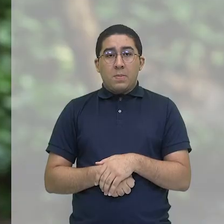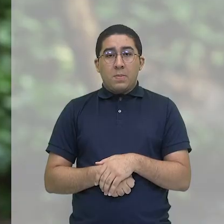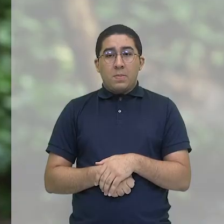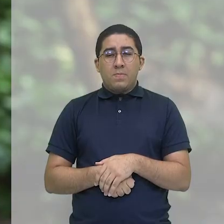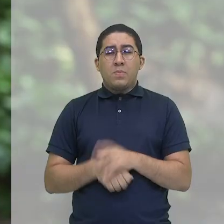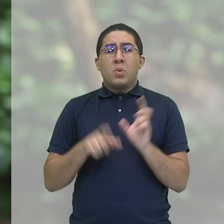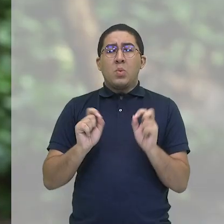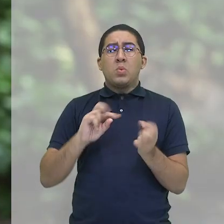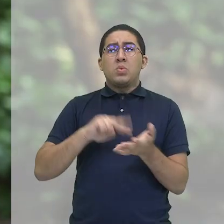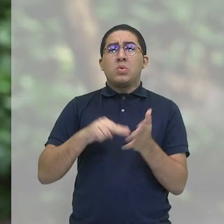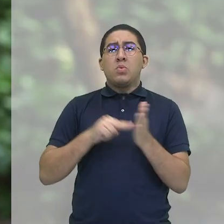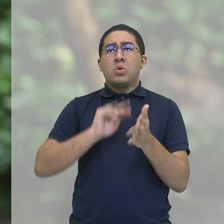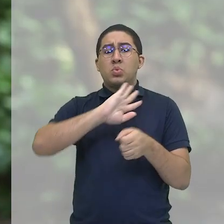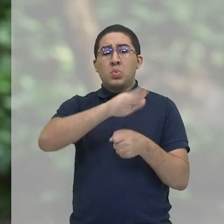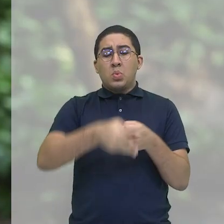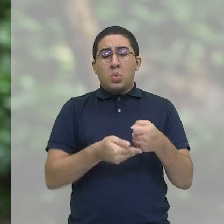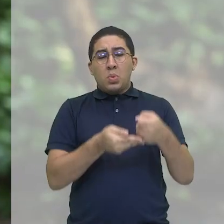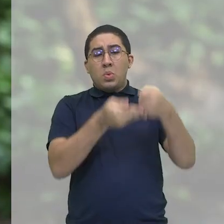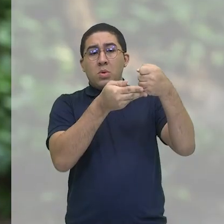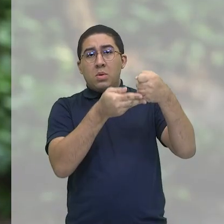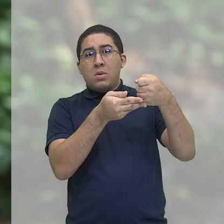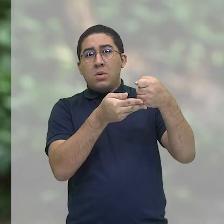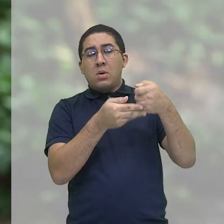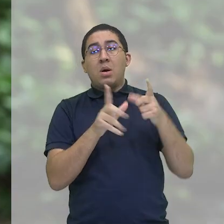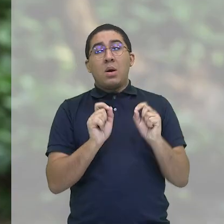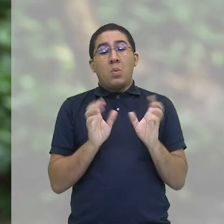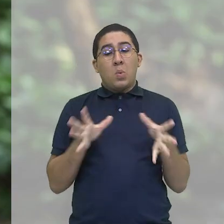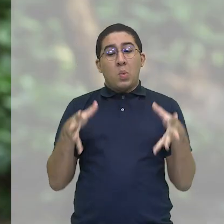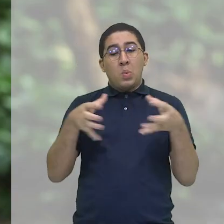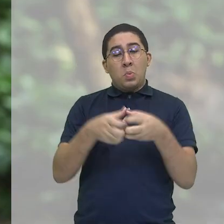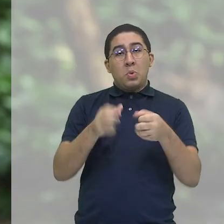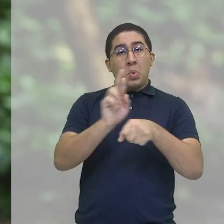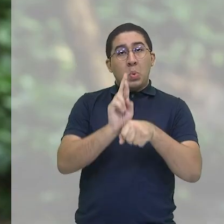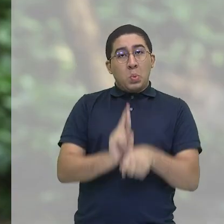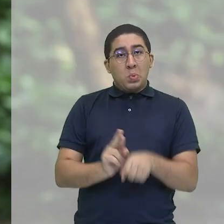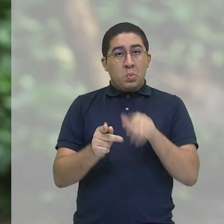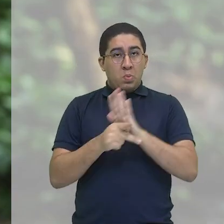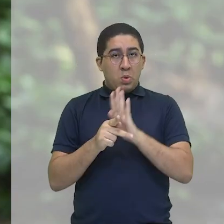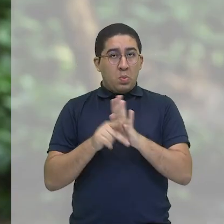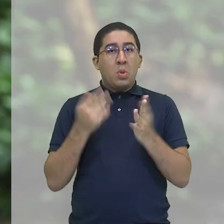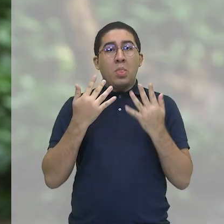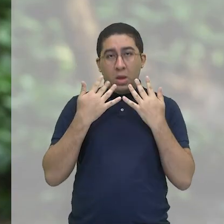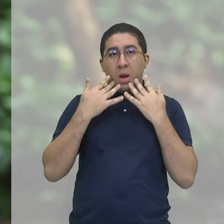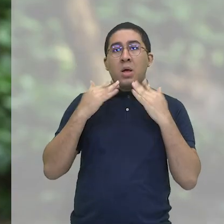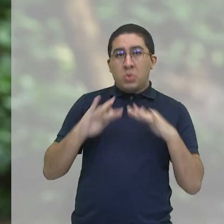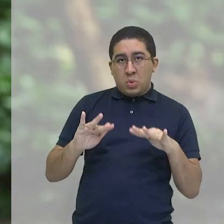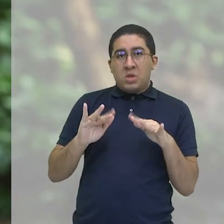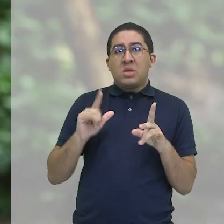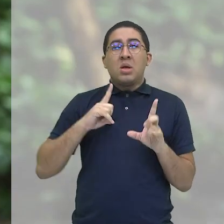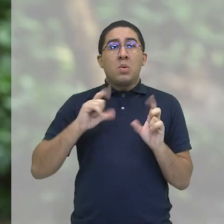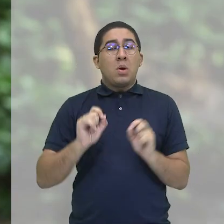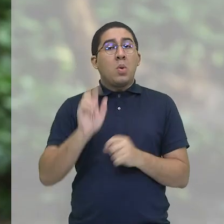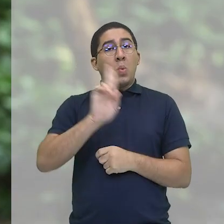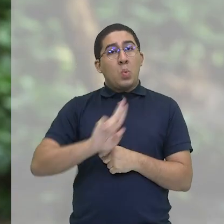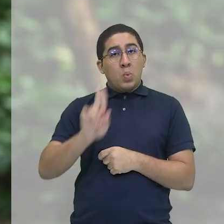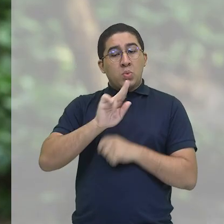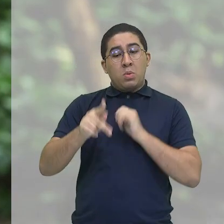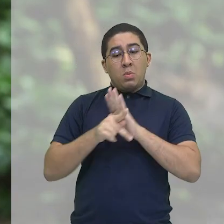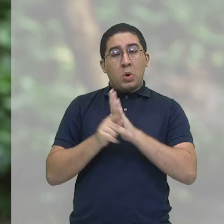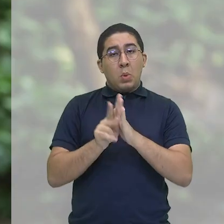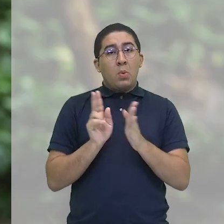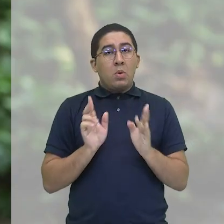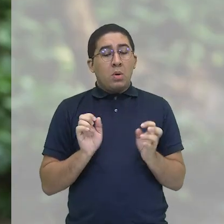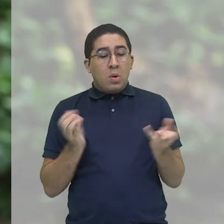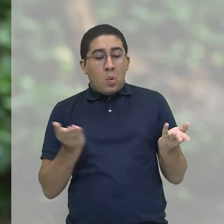O que é sustentabilidade? É o conjunto de recursos da natureza que são usados para atender às necessidades do